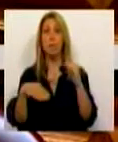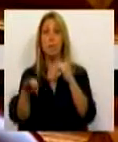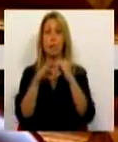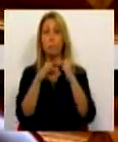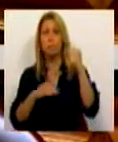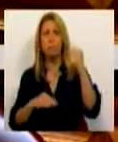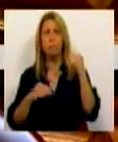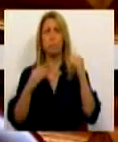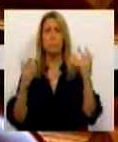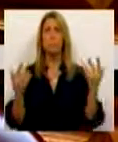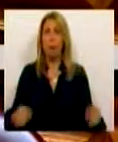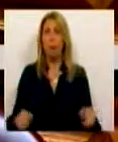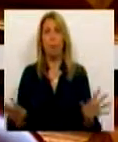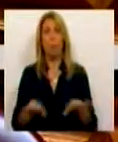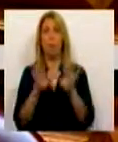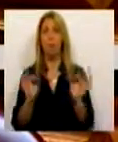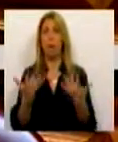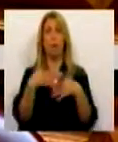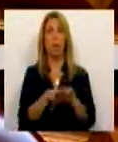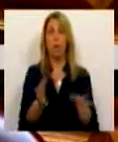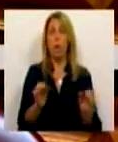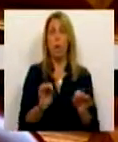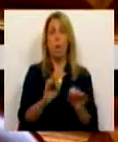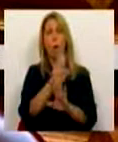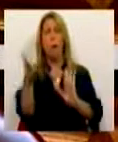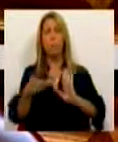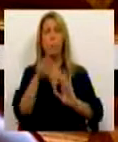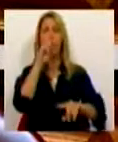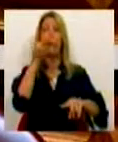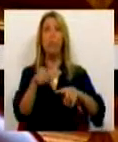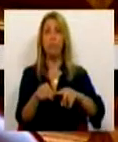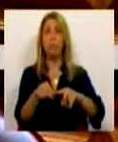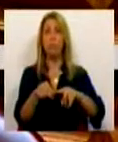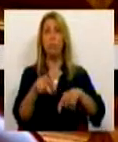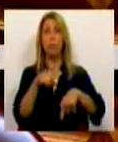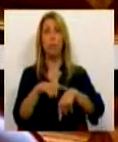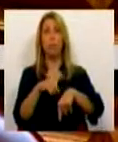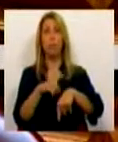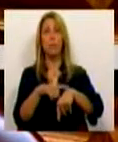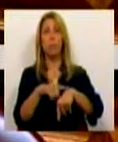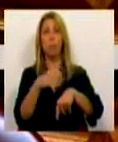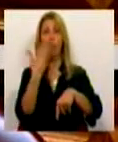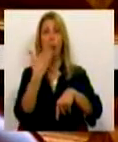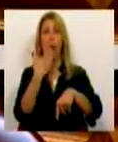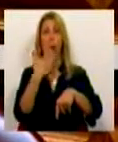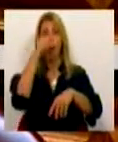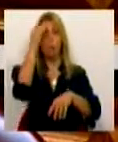como seja a não integração dos intervalos na componente letiva dos docentes. A